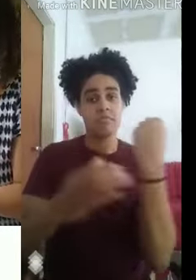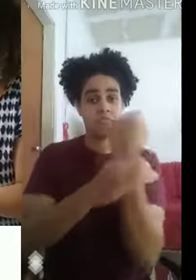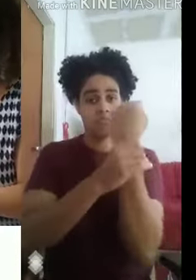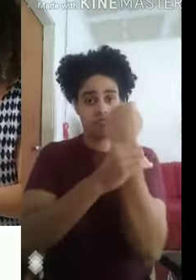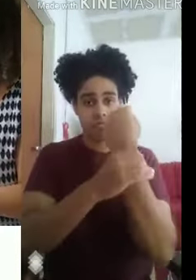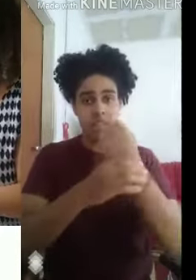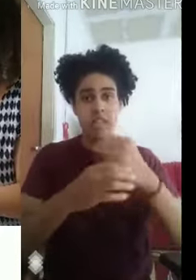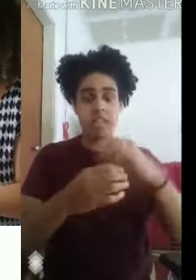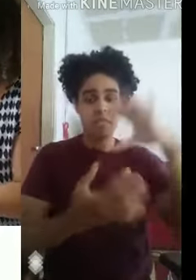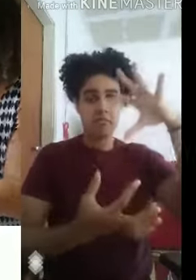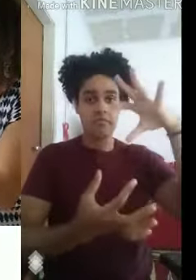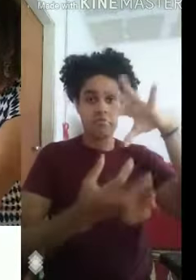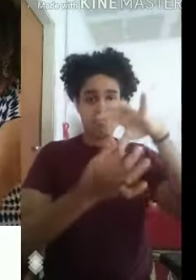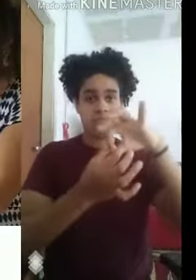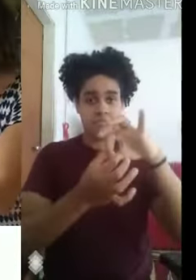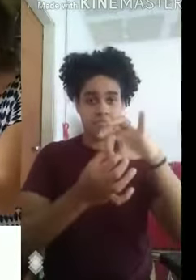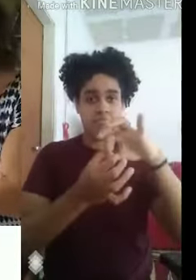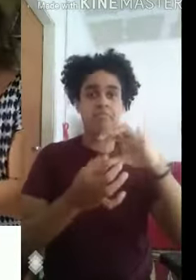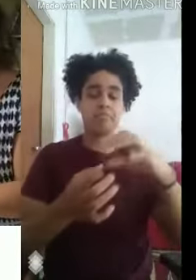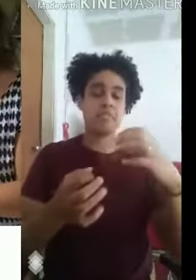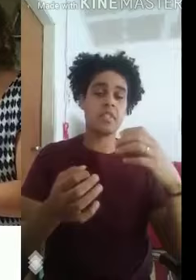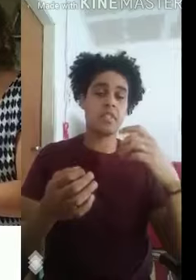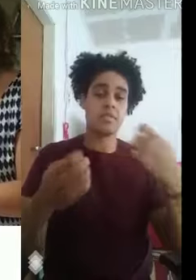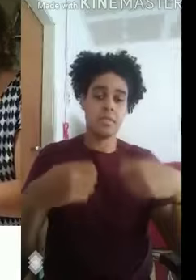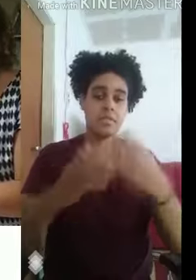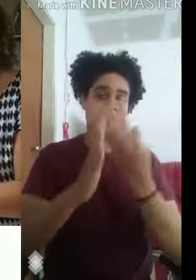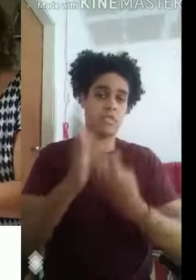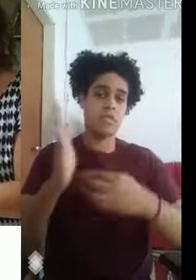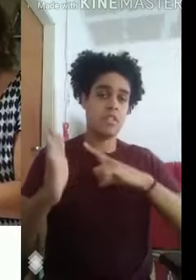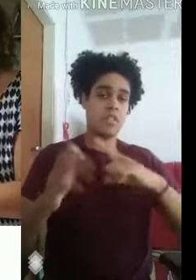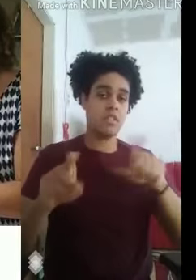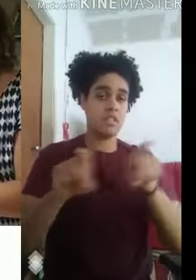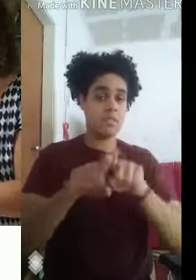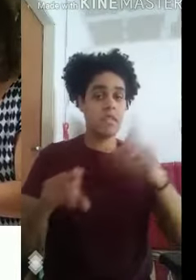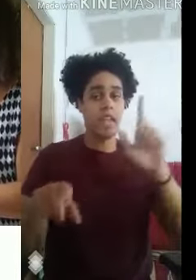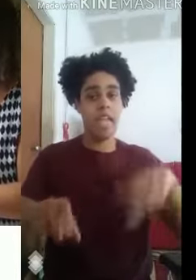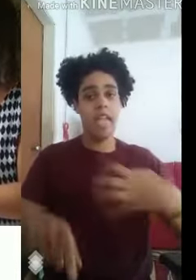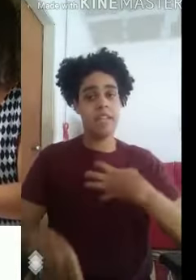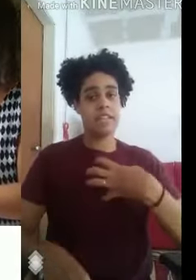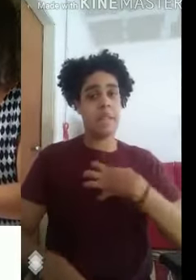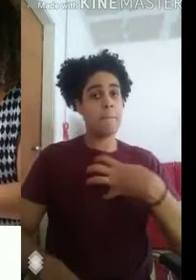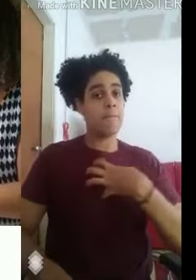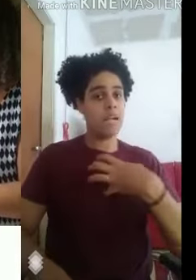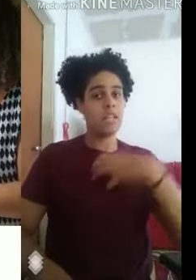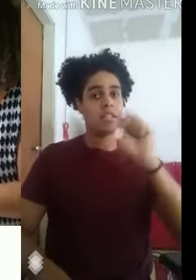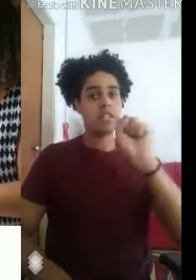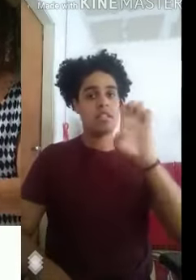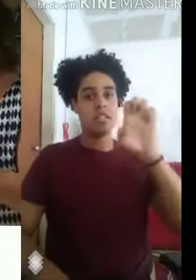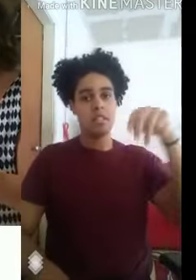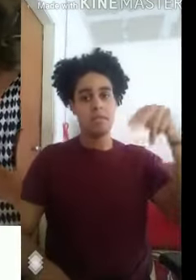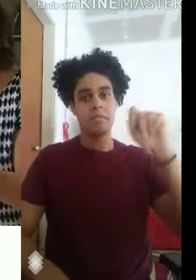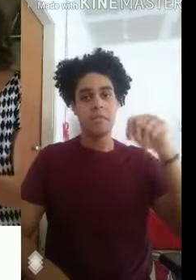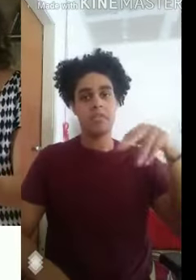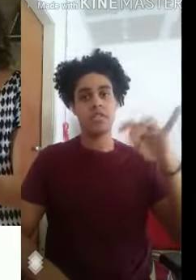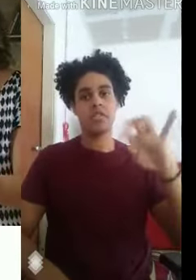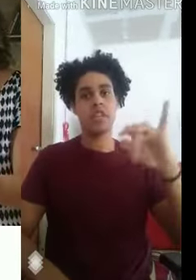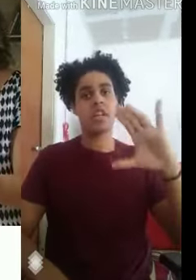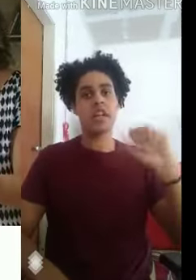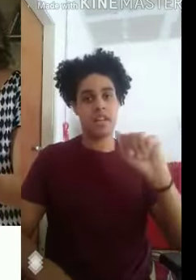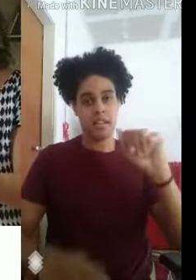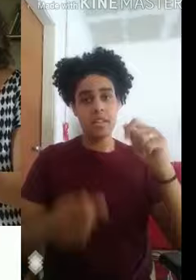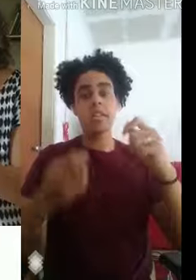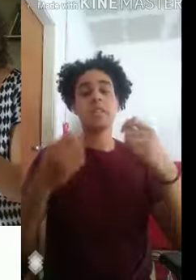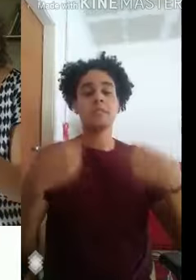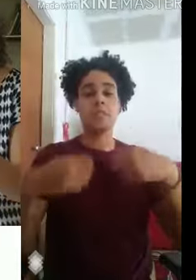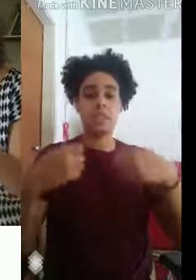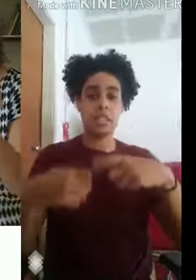ter. O texto também é uma unidade semântica, ou seja, ele precisa ter